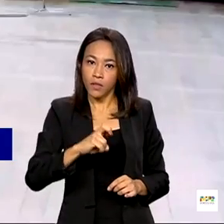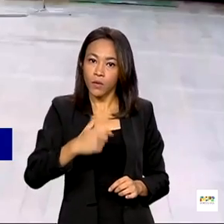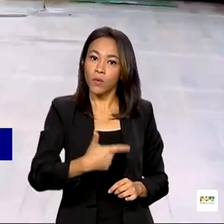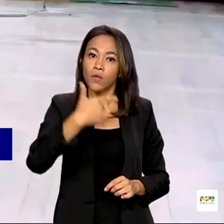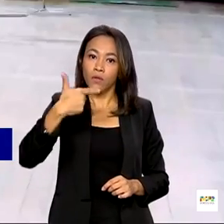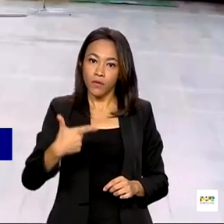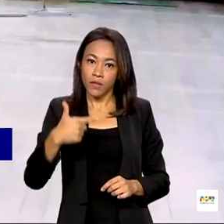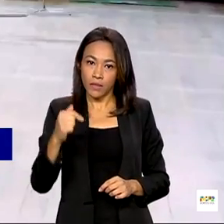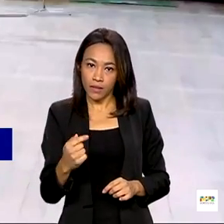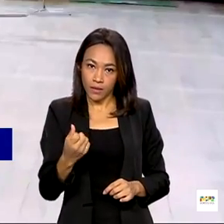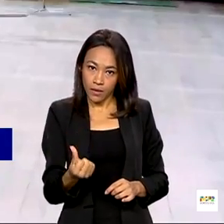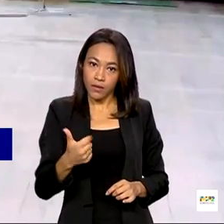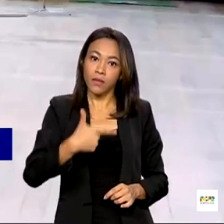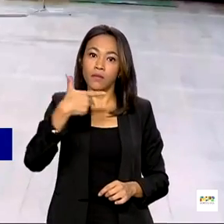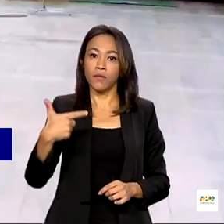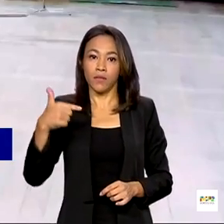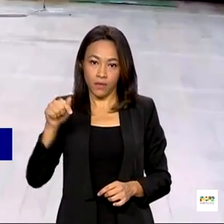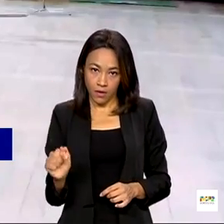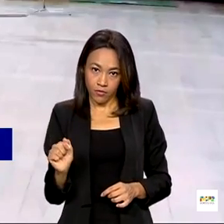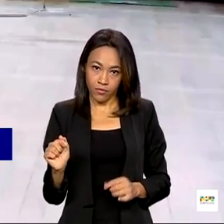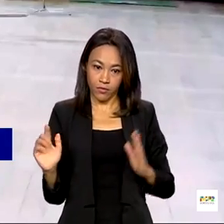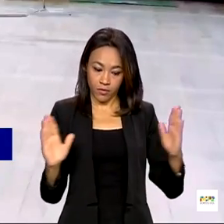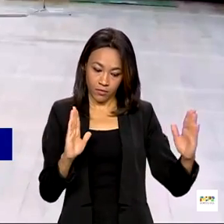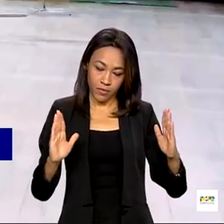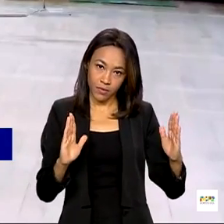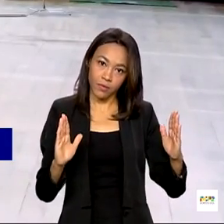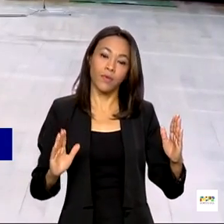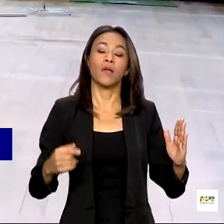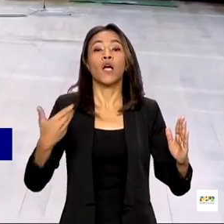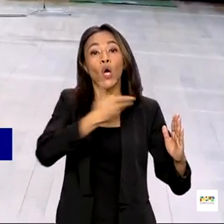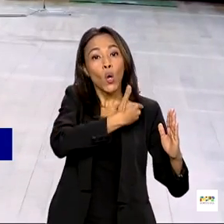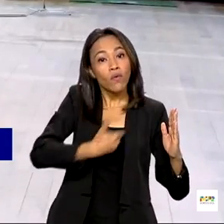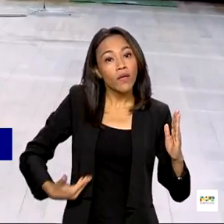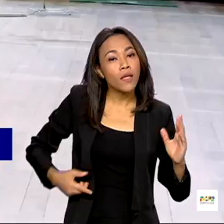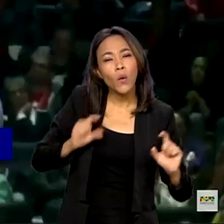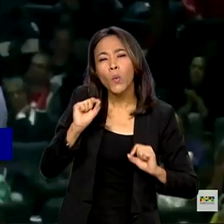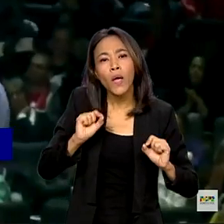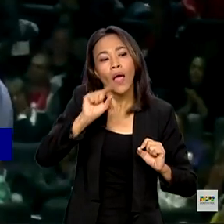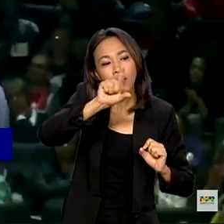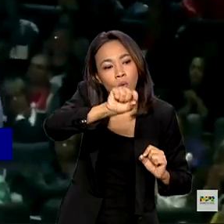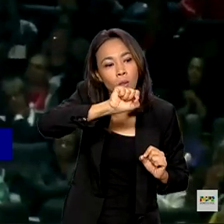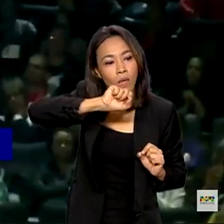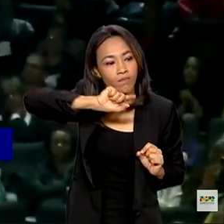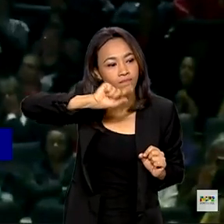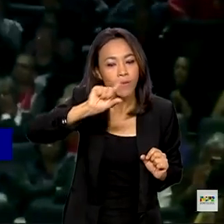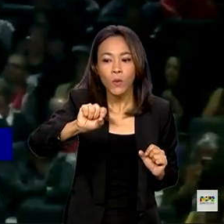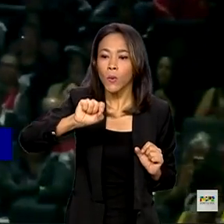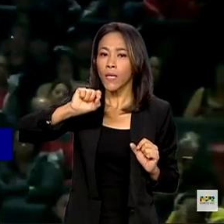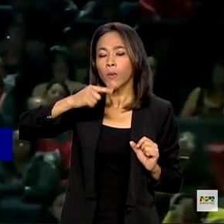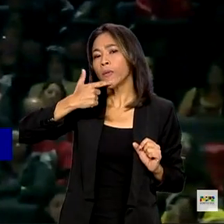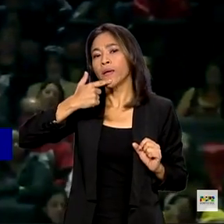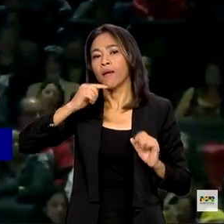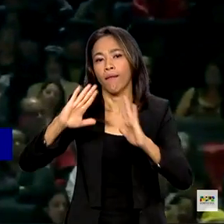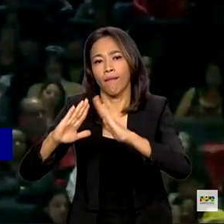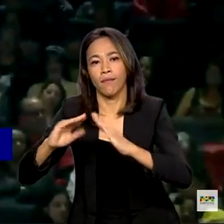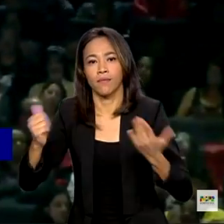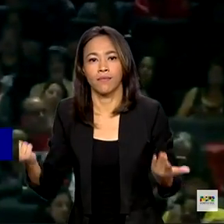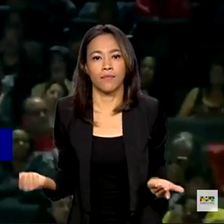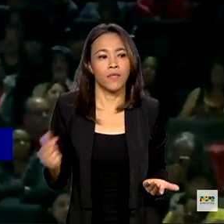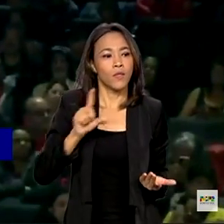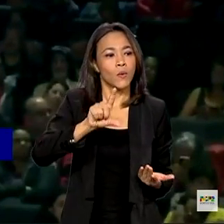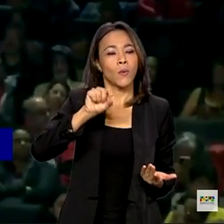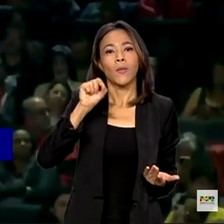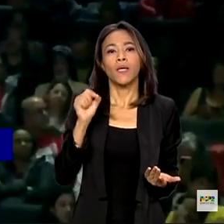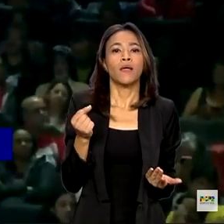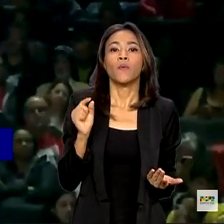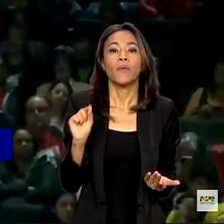e 27. E governar é escolher. Escolher a moradia, escolher o